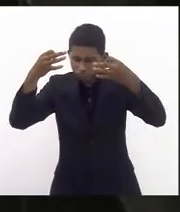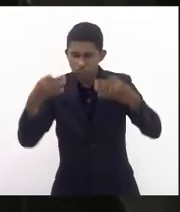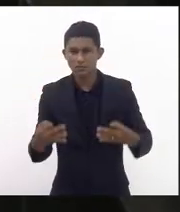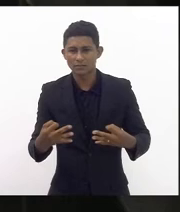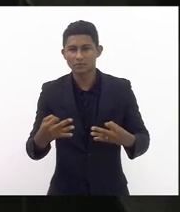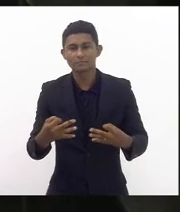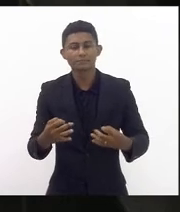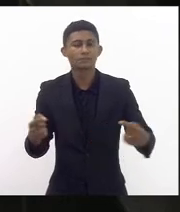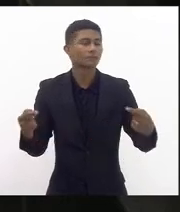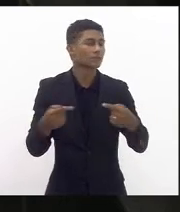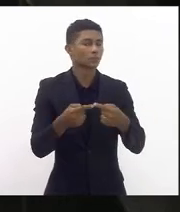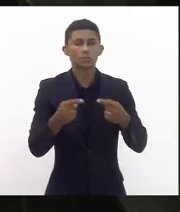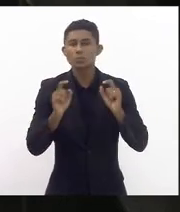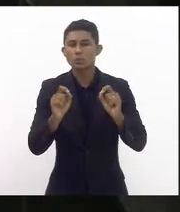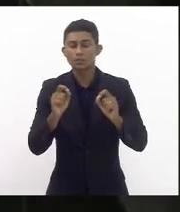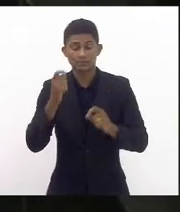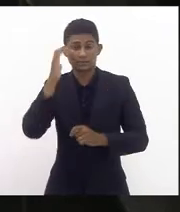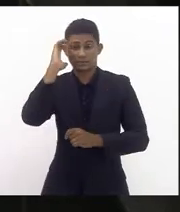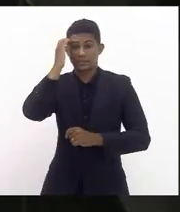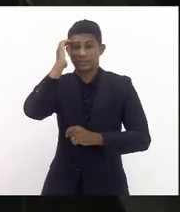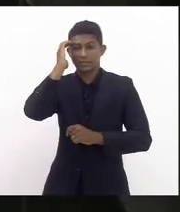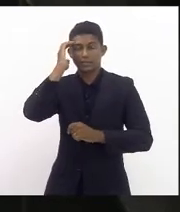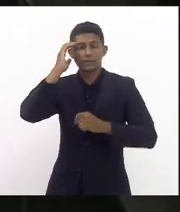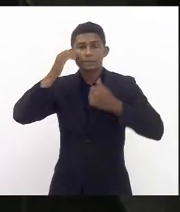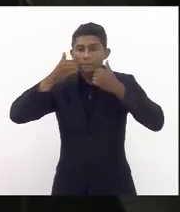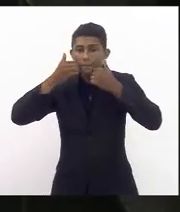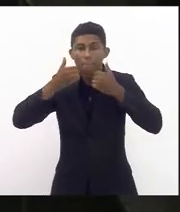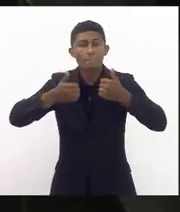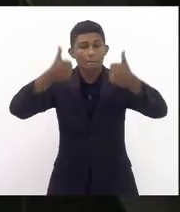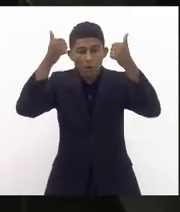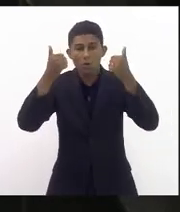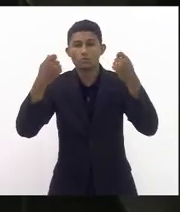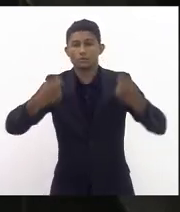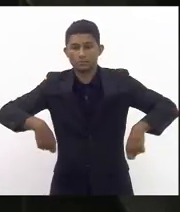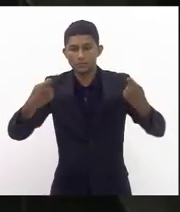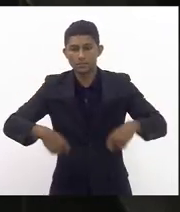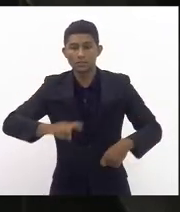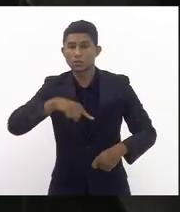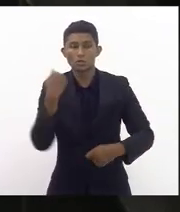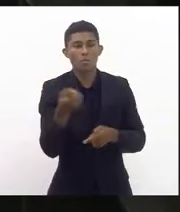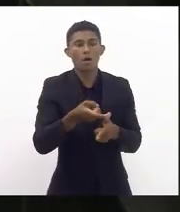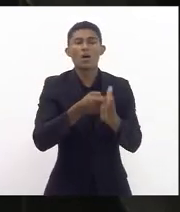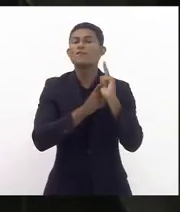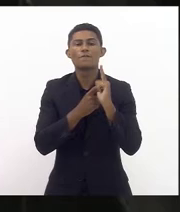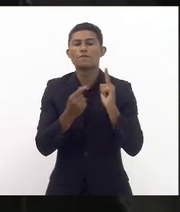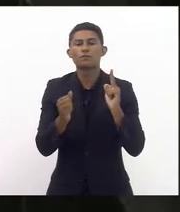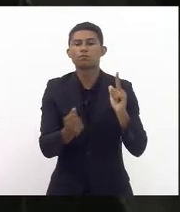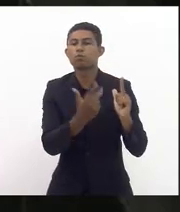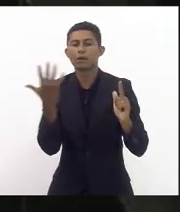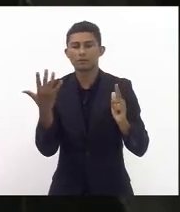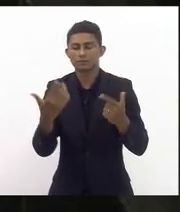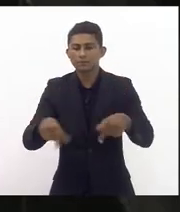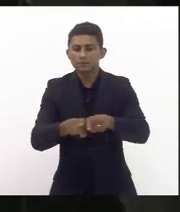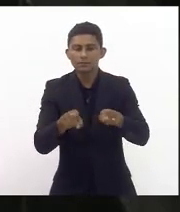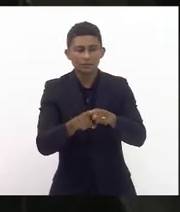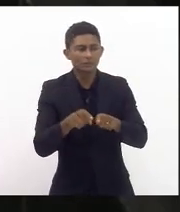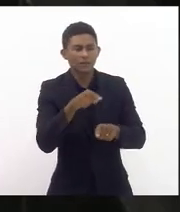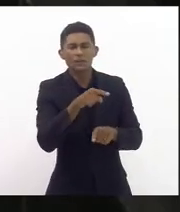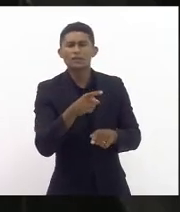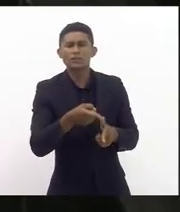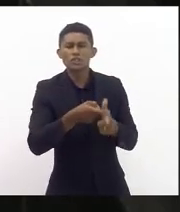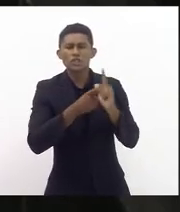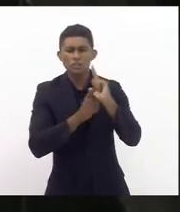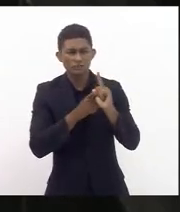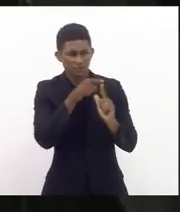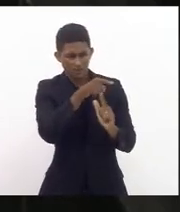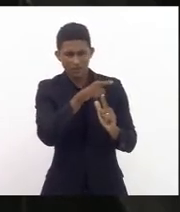elas, entender melhor o volume da nossa dívida pública, a origem dessa dívida, se é uma dívida que